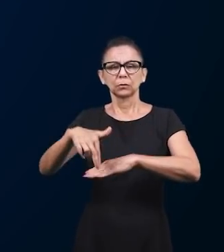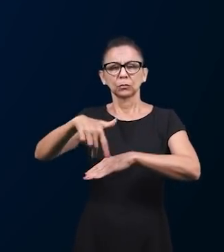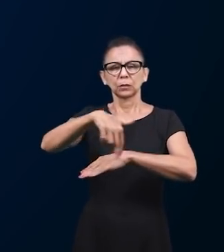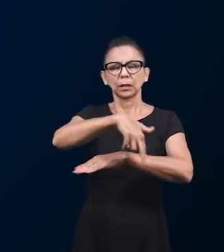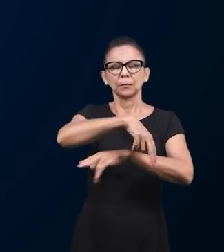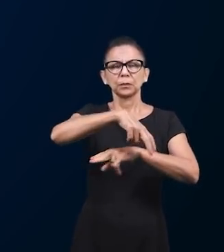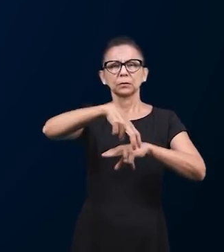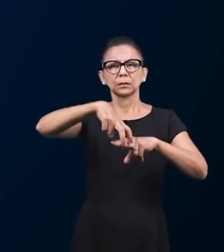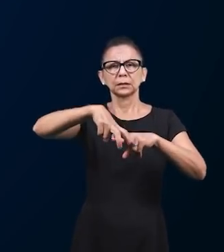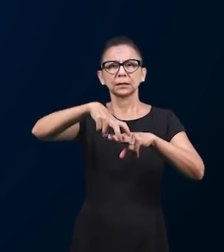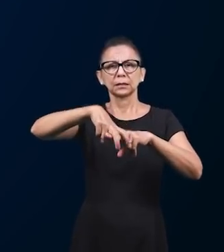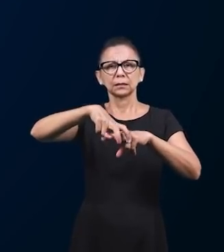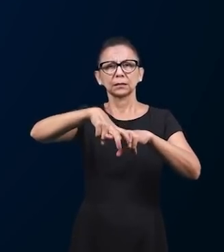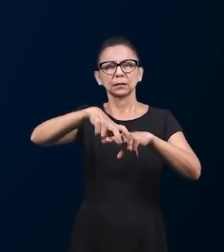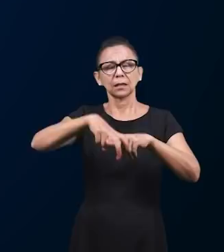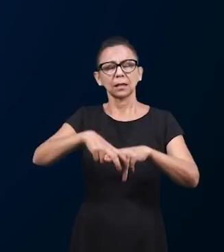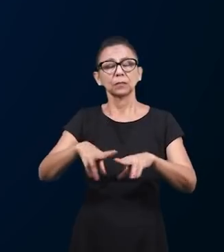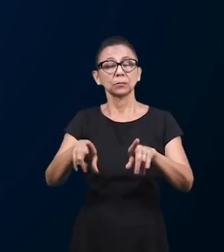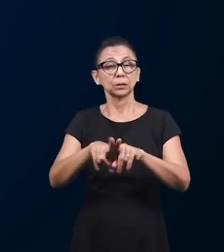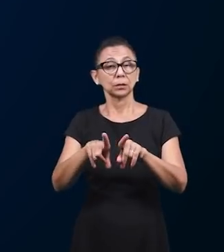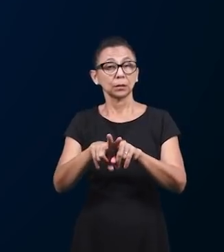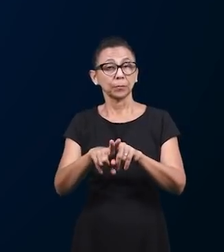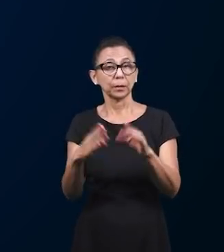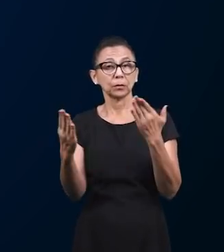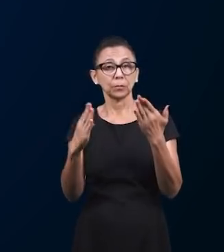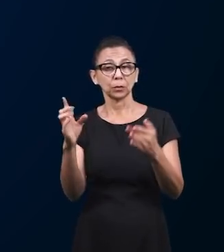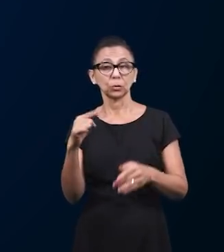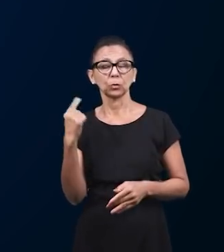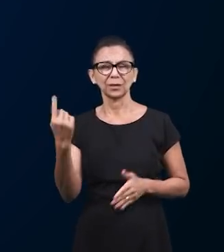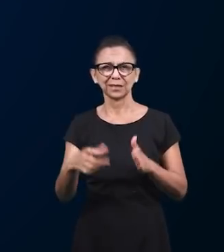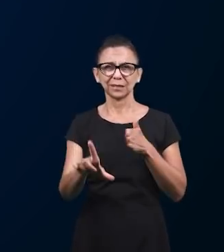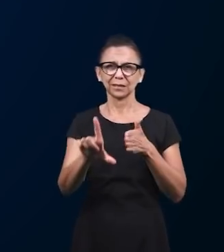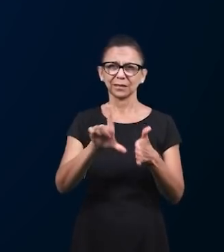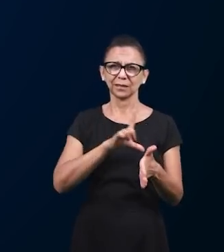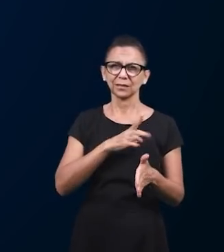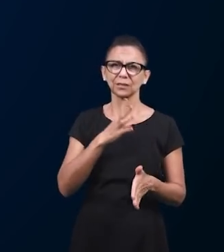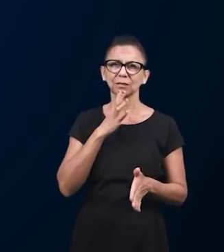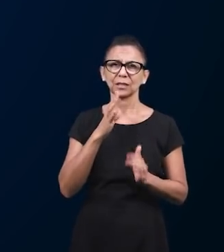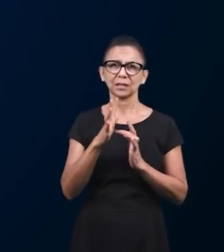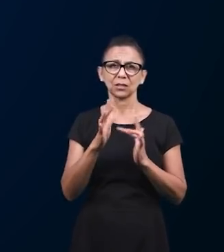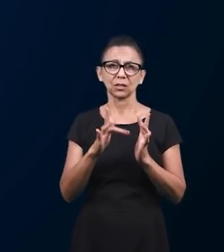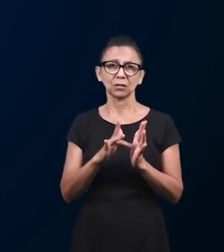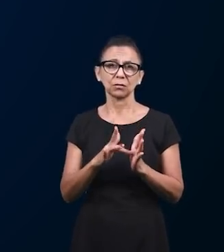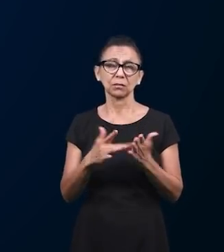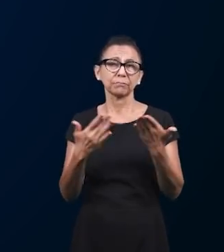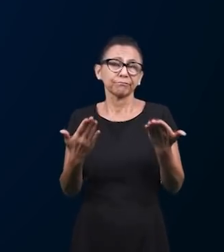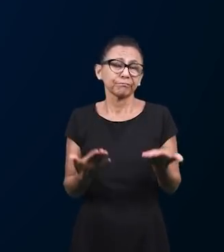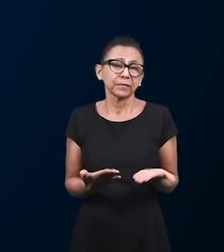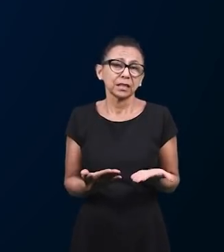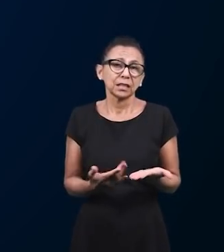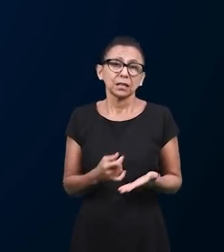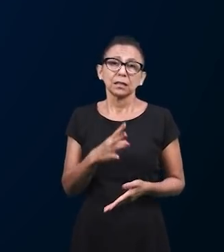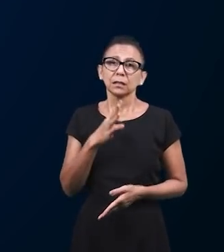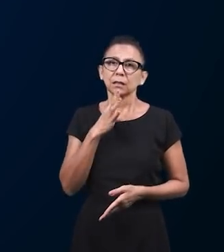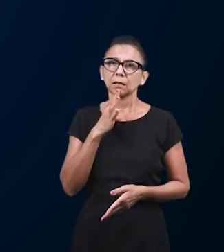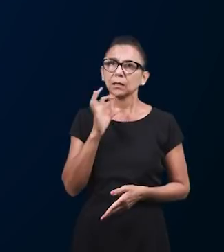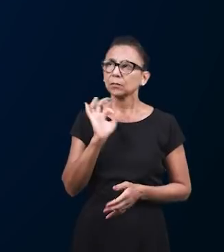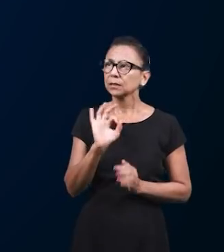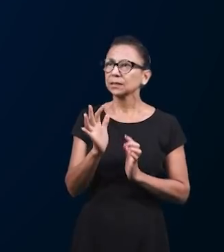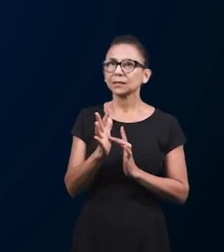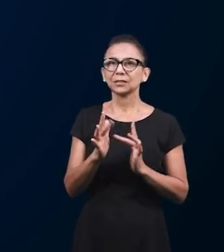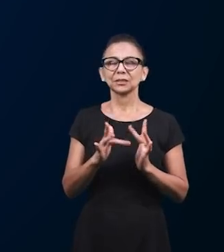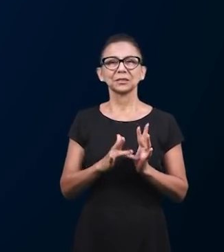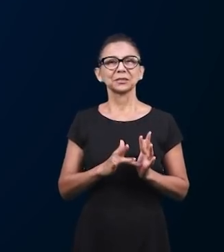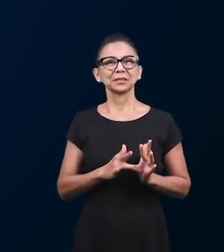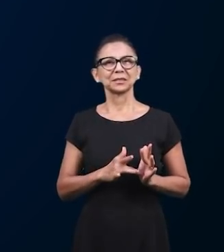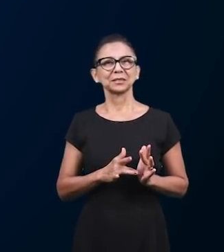do caminho. E o homem, da mesma forma, antes de ter o encontro com o Senhor Jesus, ele era cego. Então, ele não conhecia o